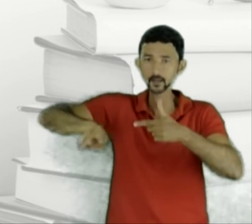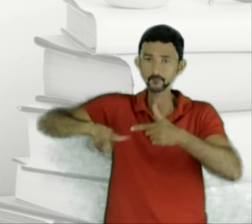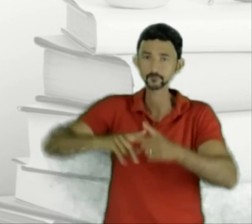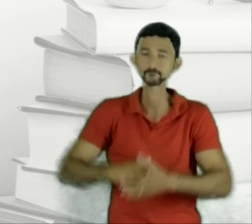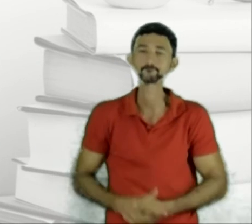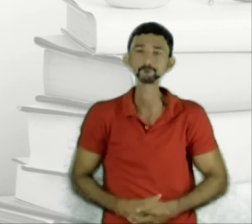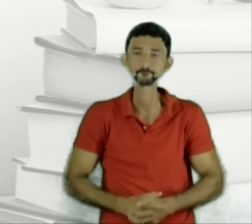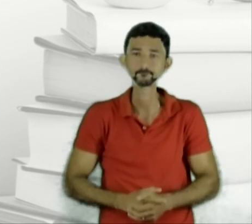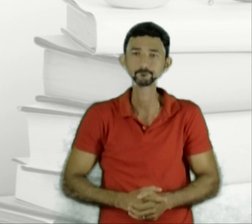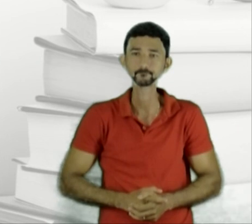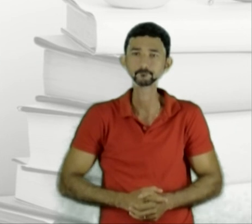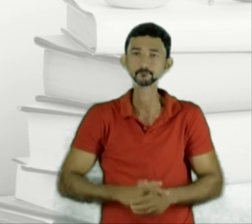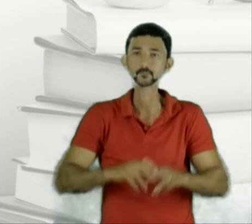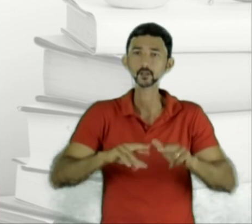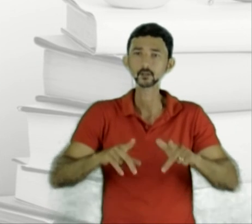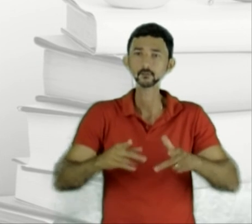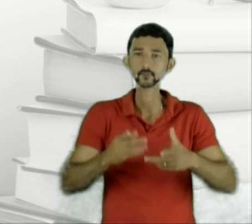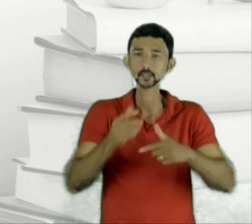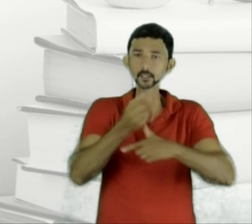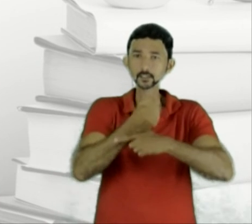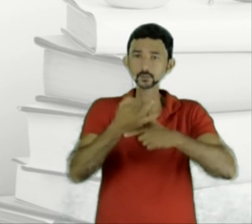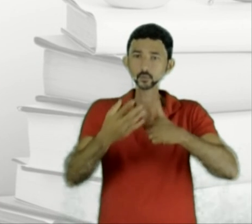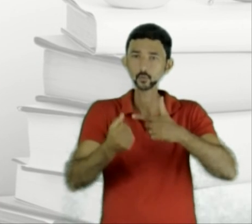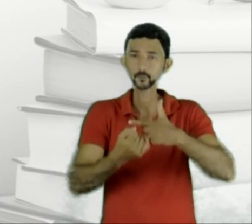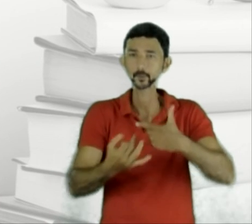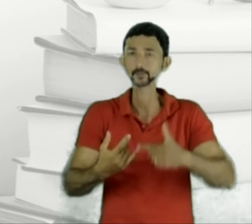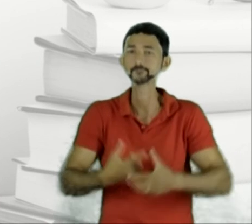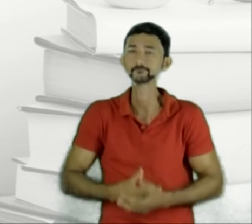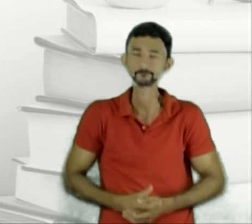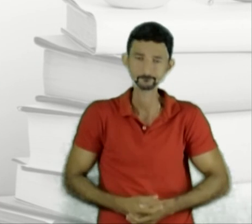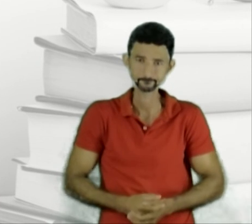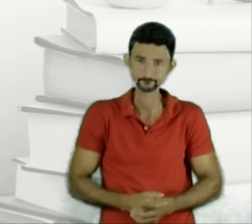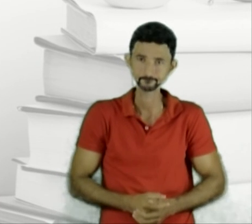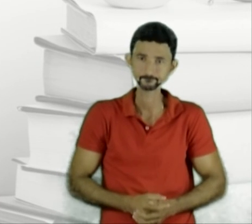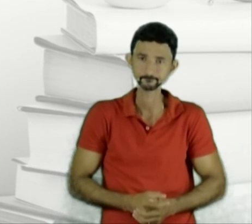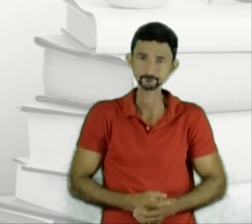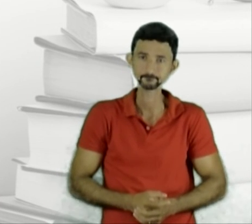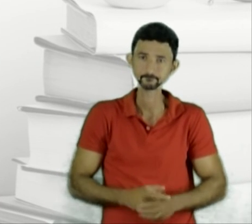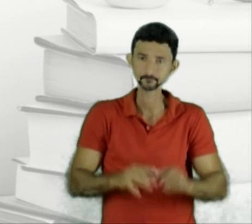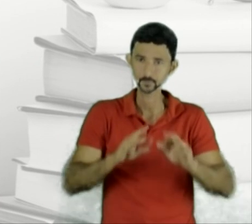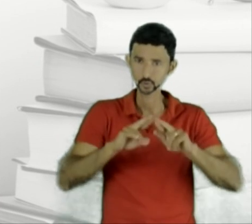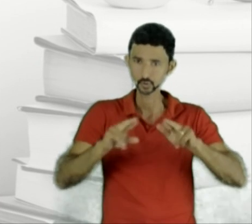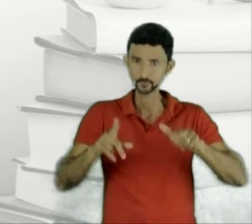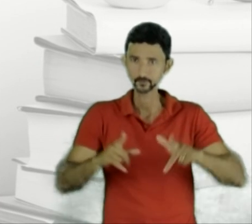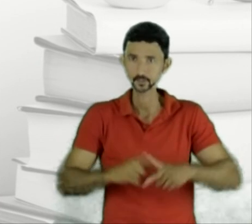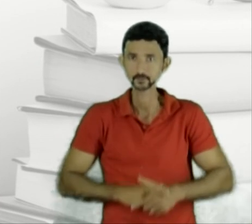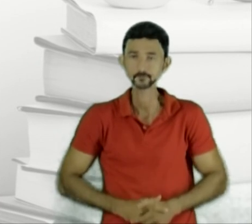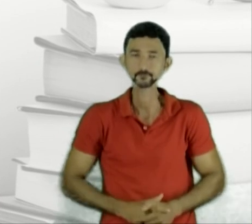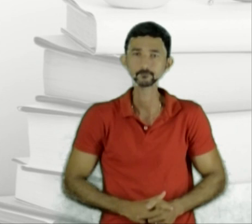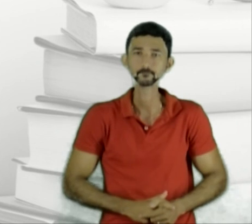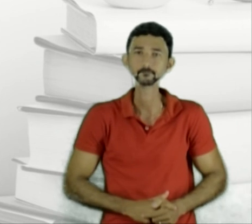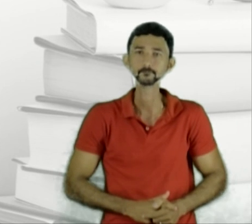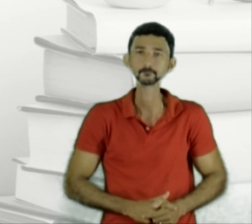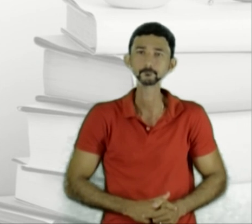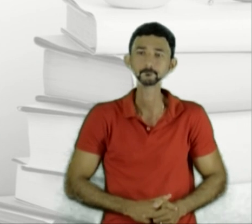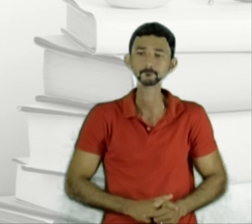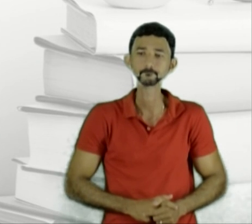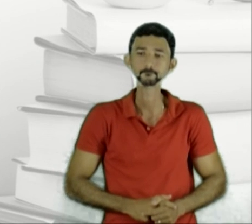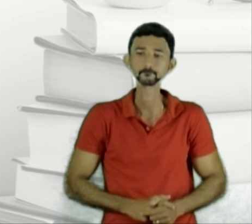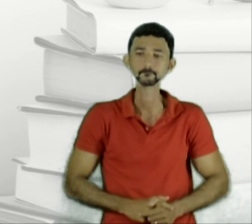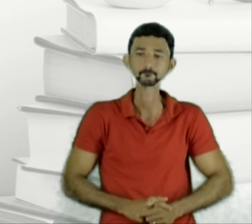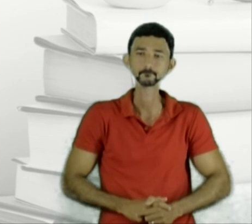denominador, ou seja, elas são frações algébricas, certo? Que é um assunto muito interessante também. E